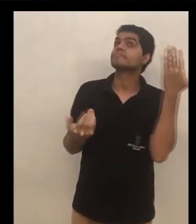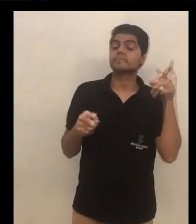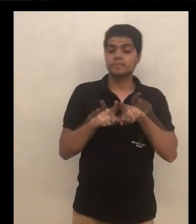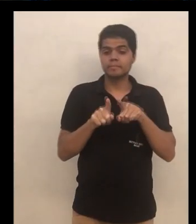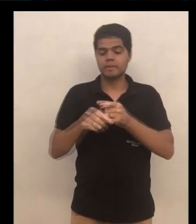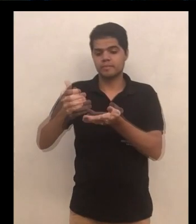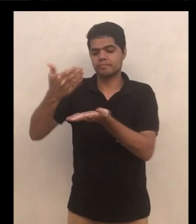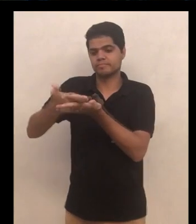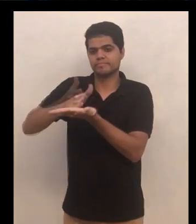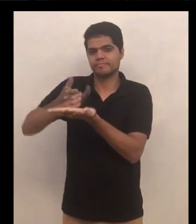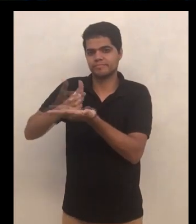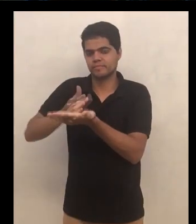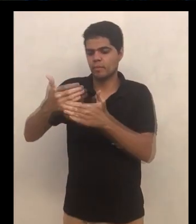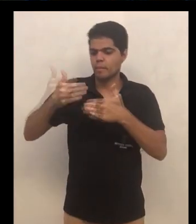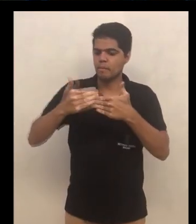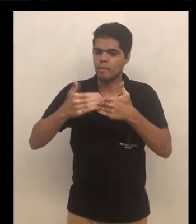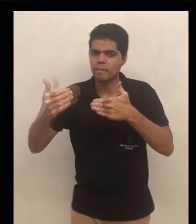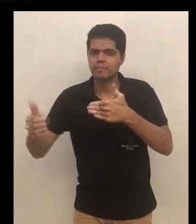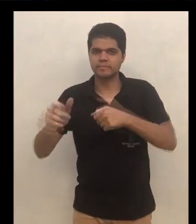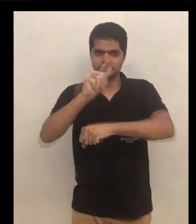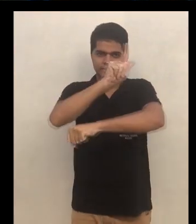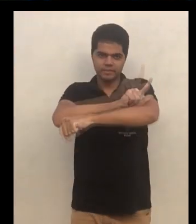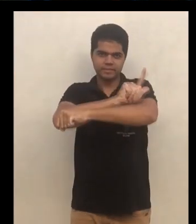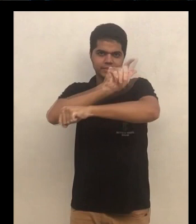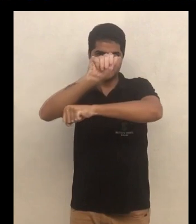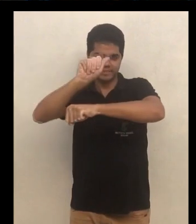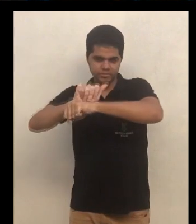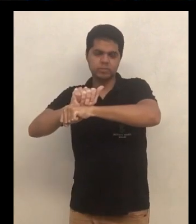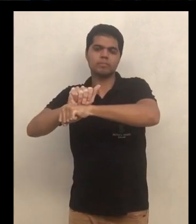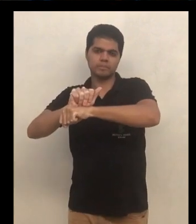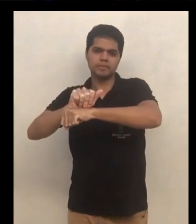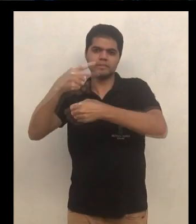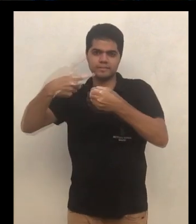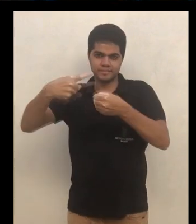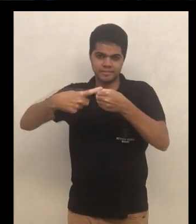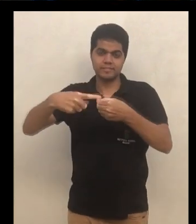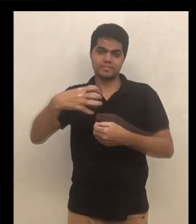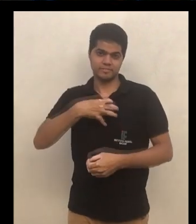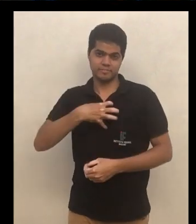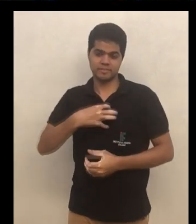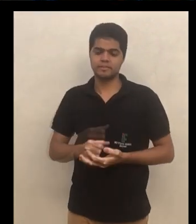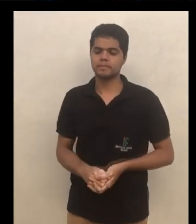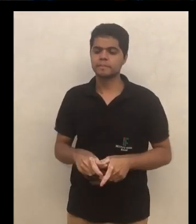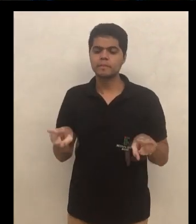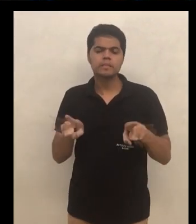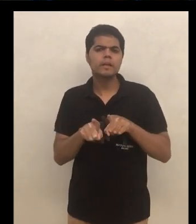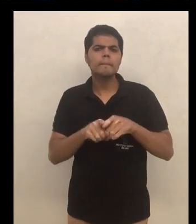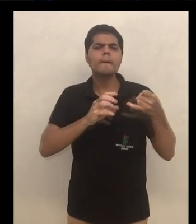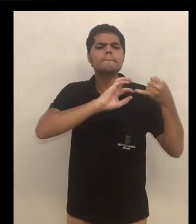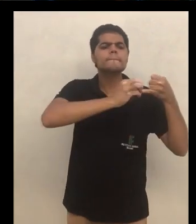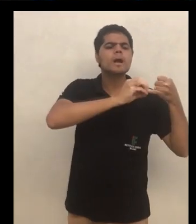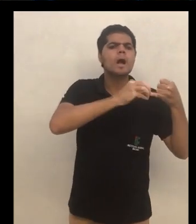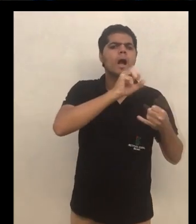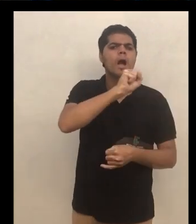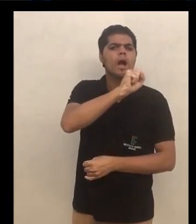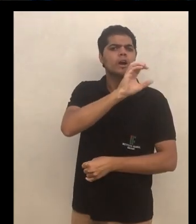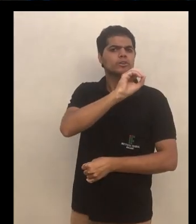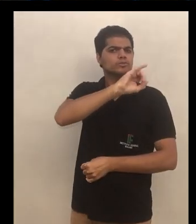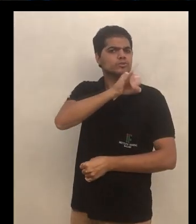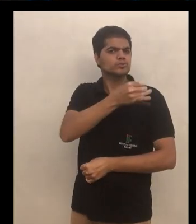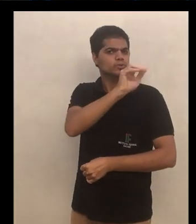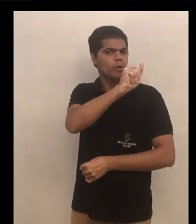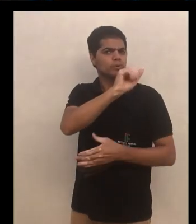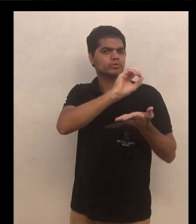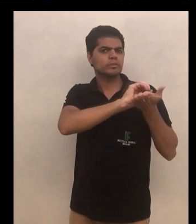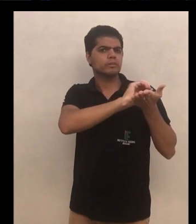de Licínio. A soja pode ser a gente sabe da questão da soja, do valor, do preço da soja, né? A